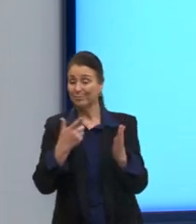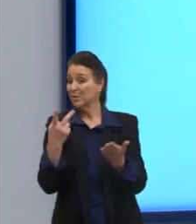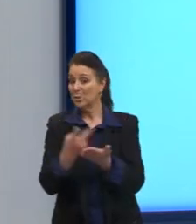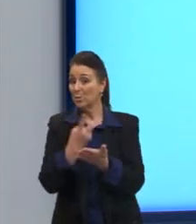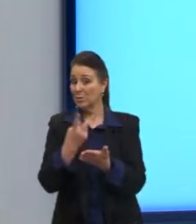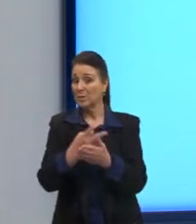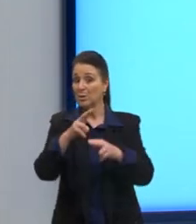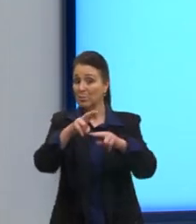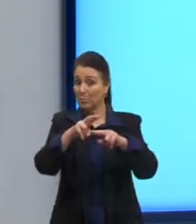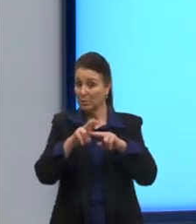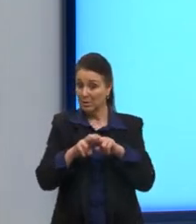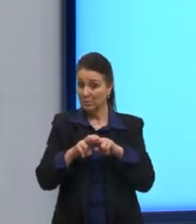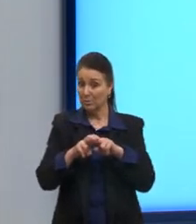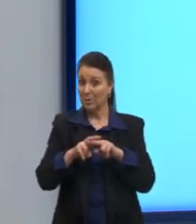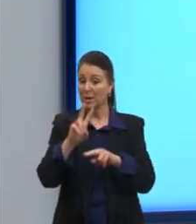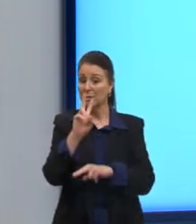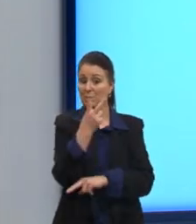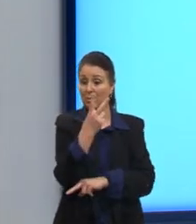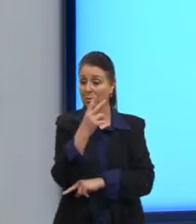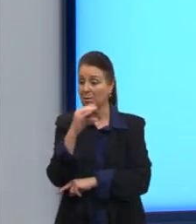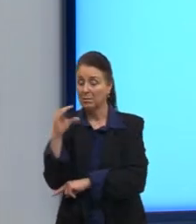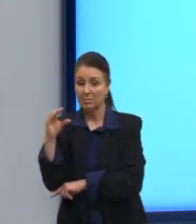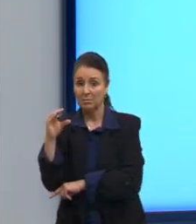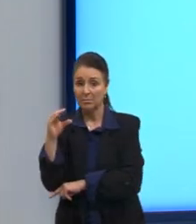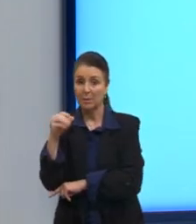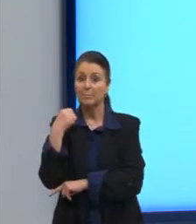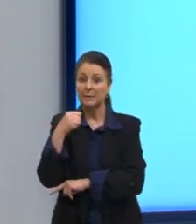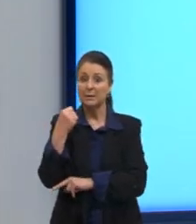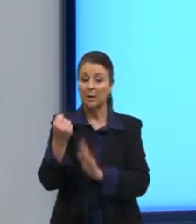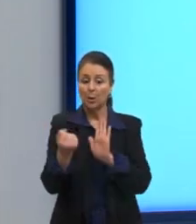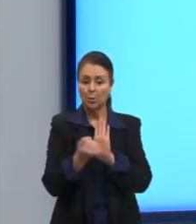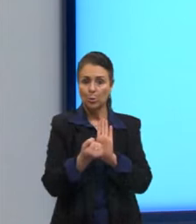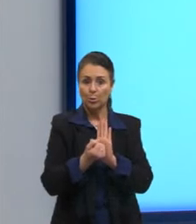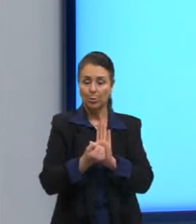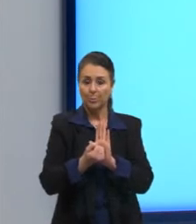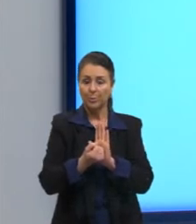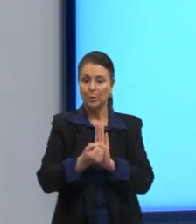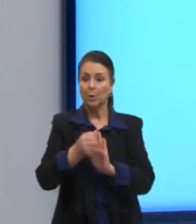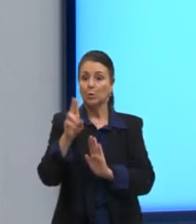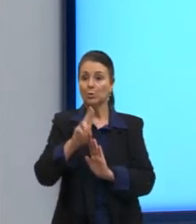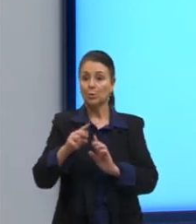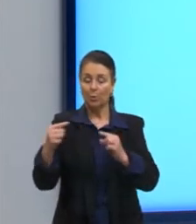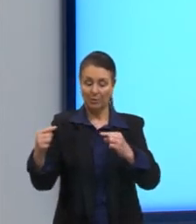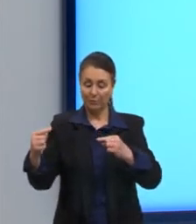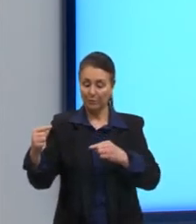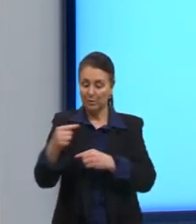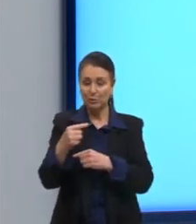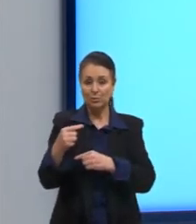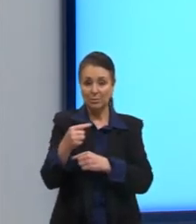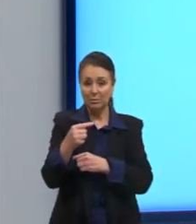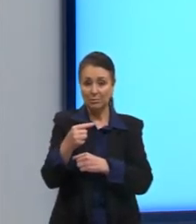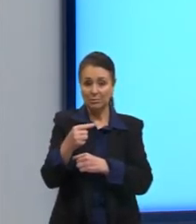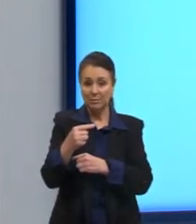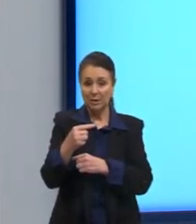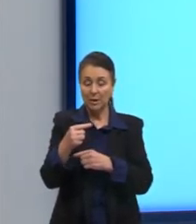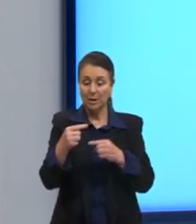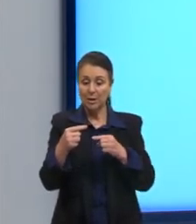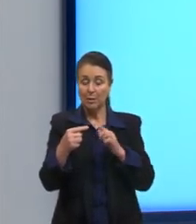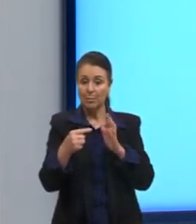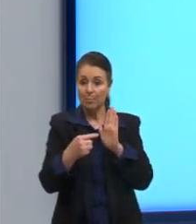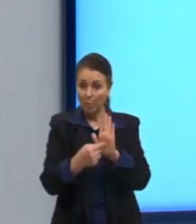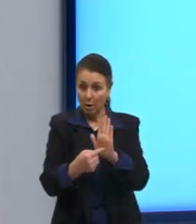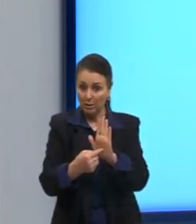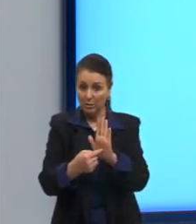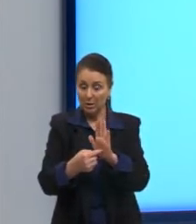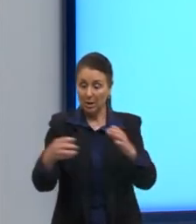é uma hidrogenação catalítica então precisa ter aquele símbolo junto da flechinha que ocorre ele indica a reação a